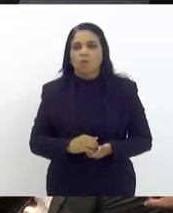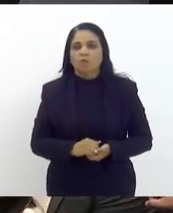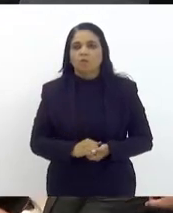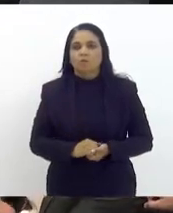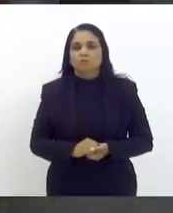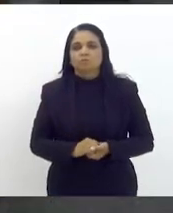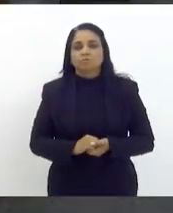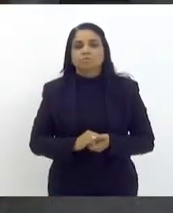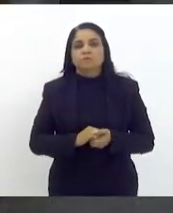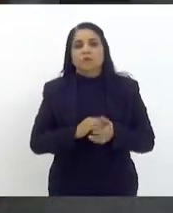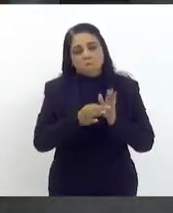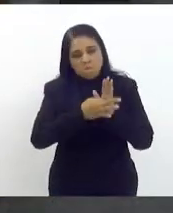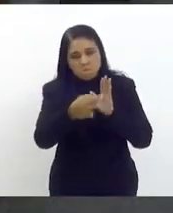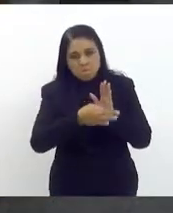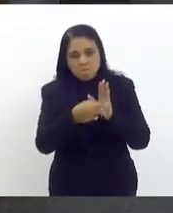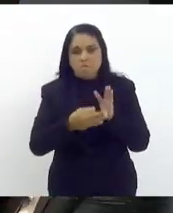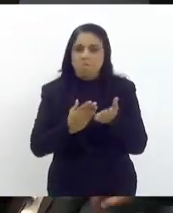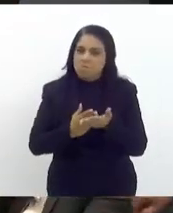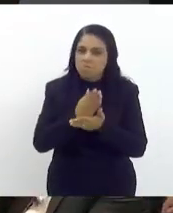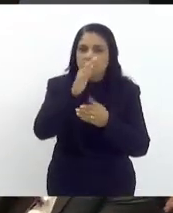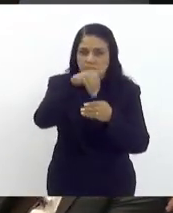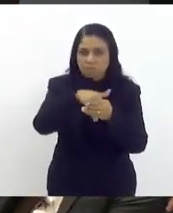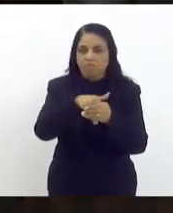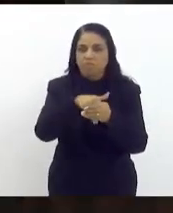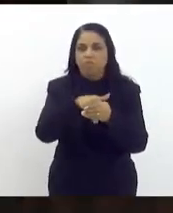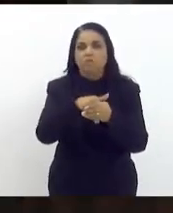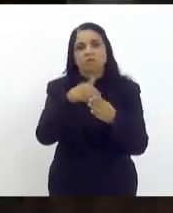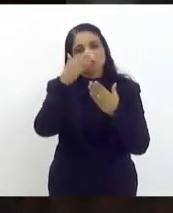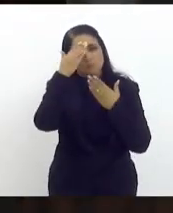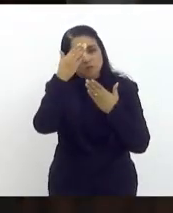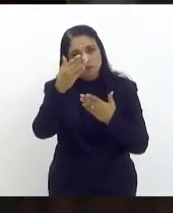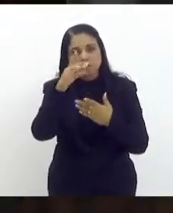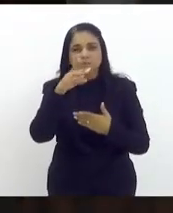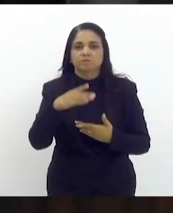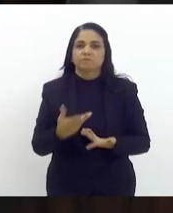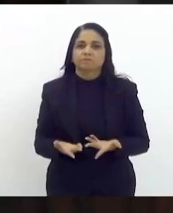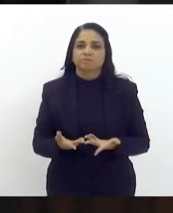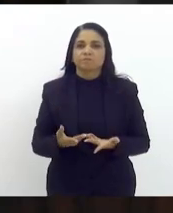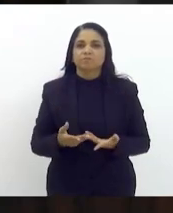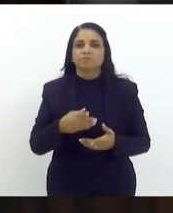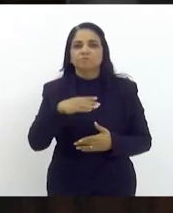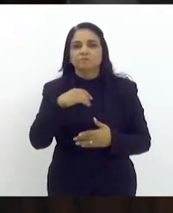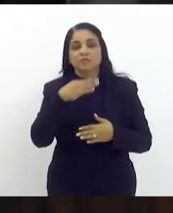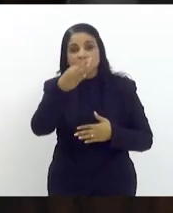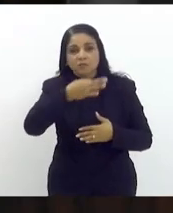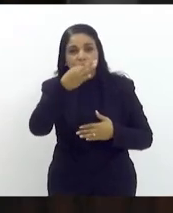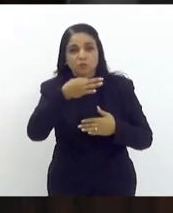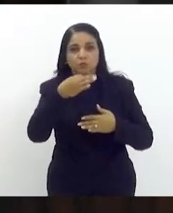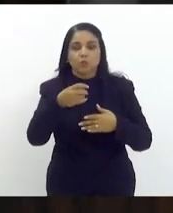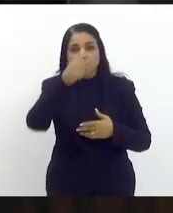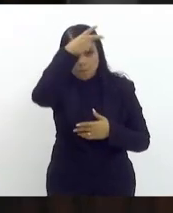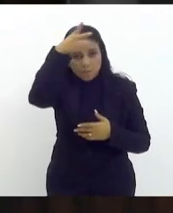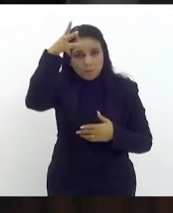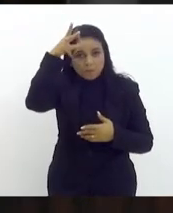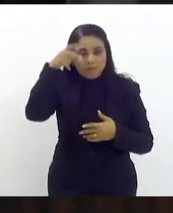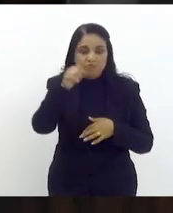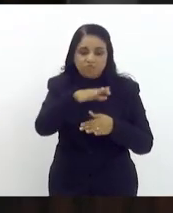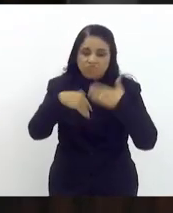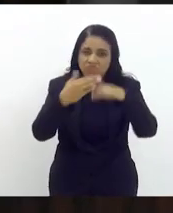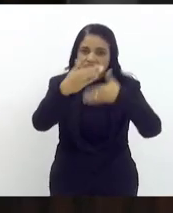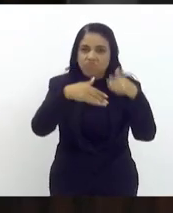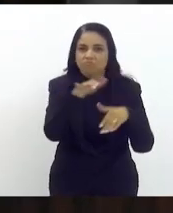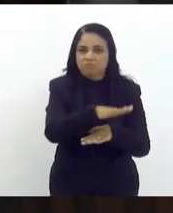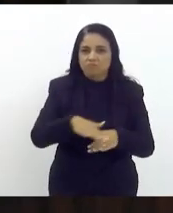parecer favorável Tia Ju obrigada pela comissão de assuntos municipais e desenvolvimento regional